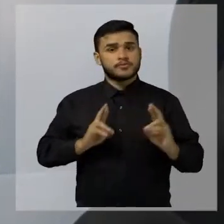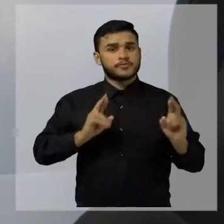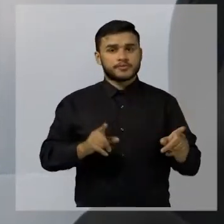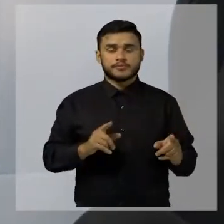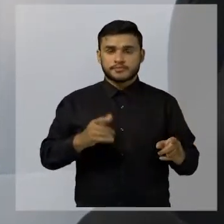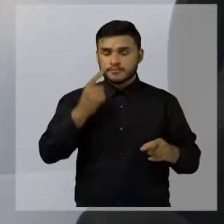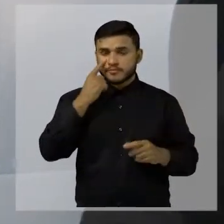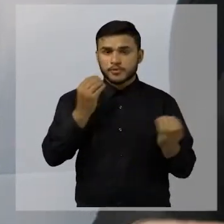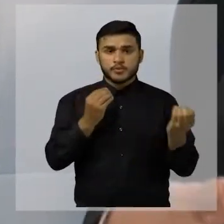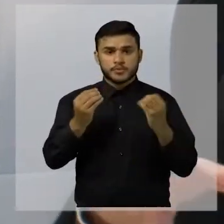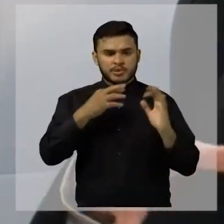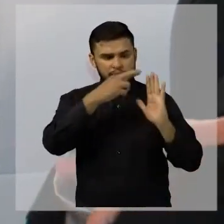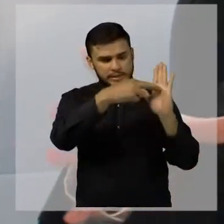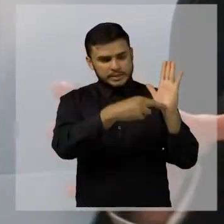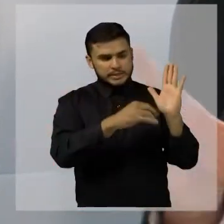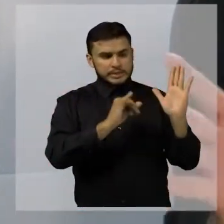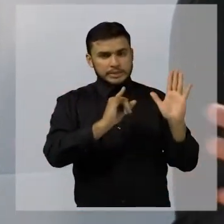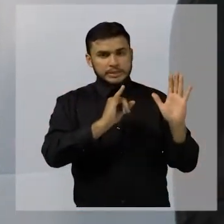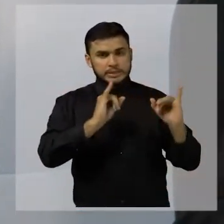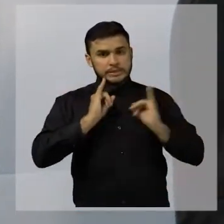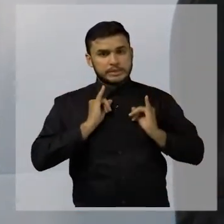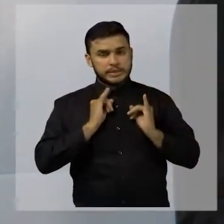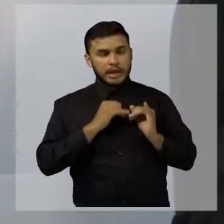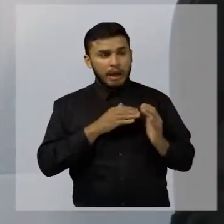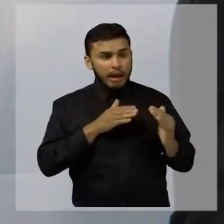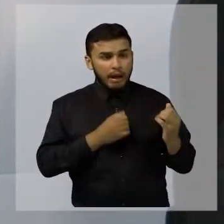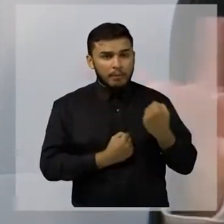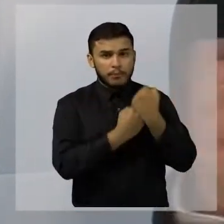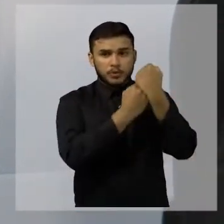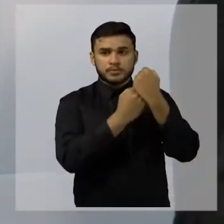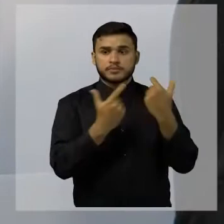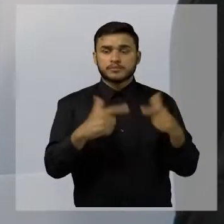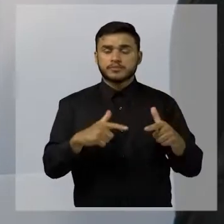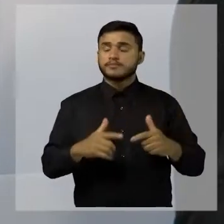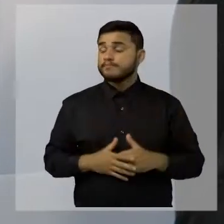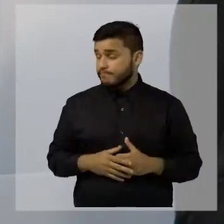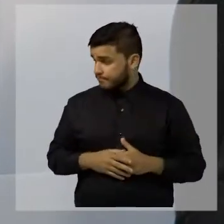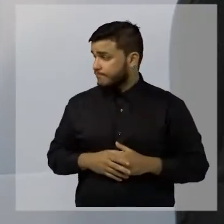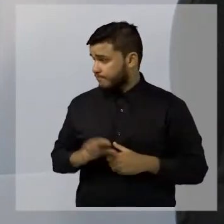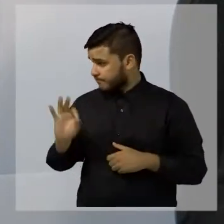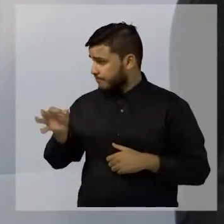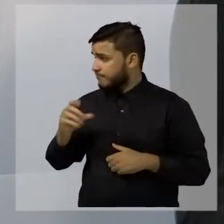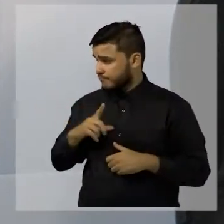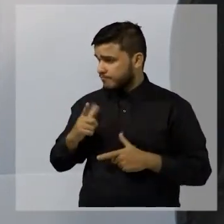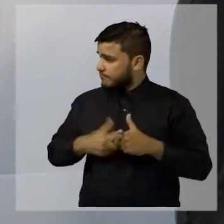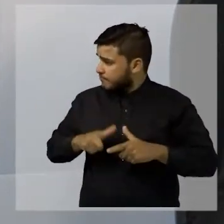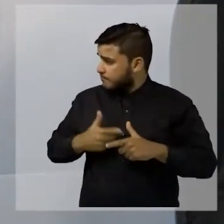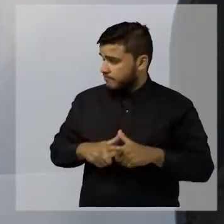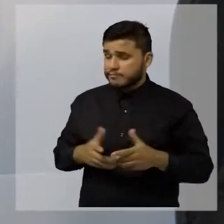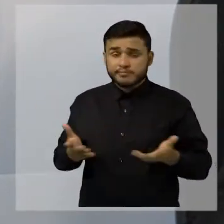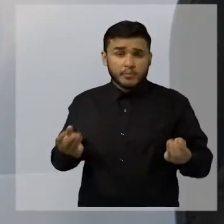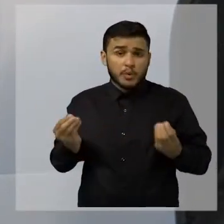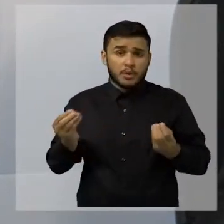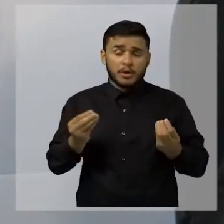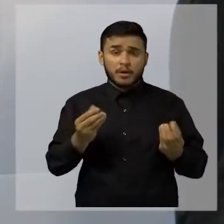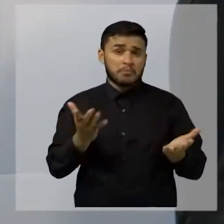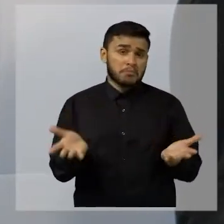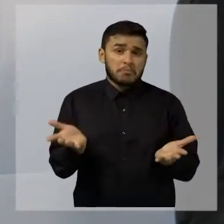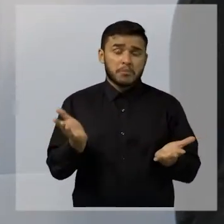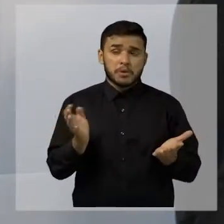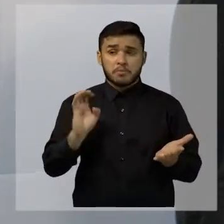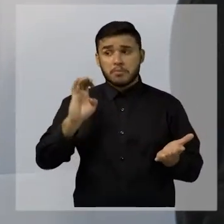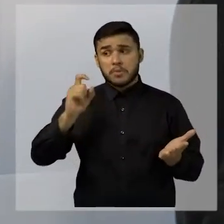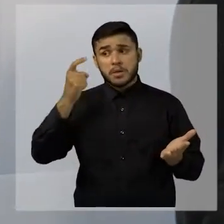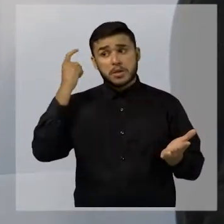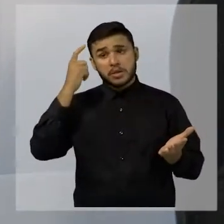e um vácuo muito grande na terceira via, que no primeiro momento pode ser a própria ex-prefeita Luziane Lins,